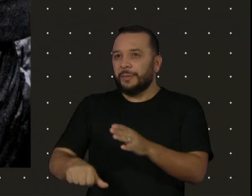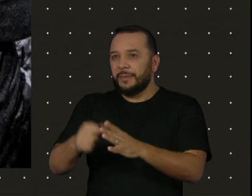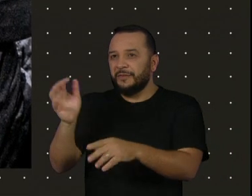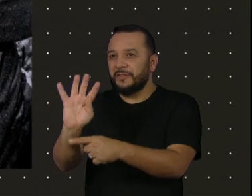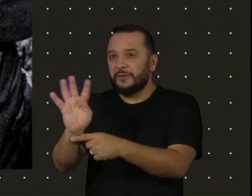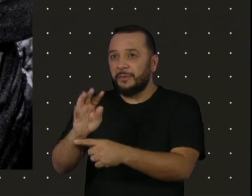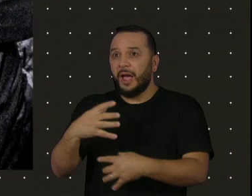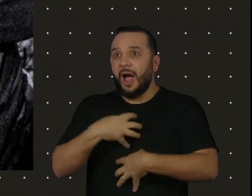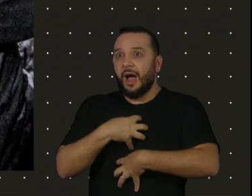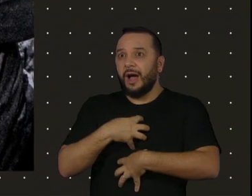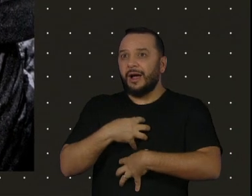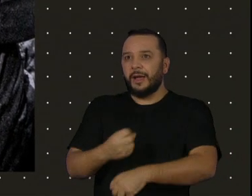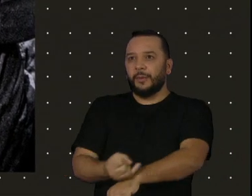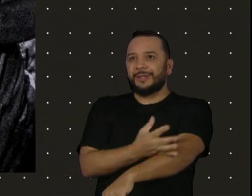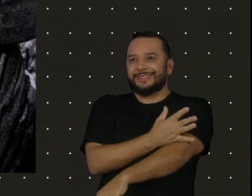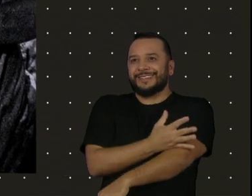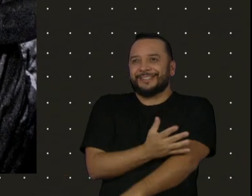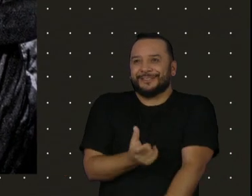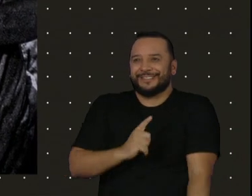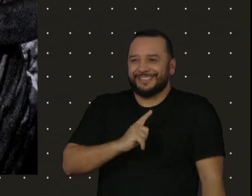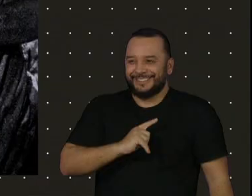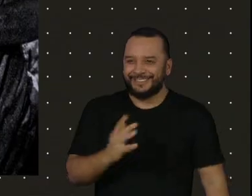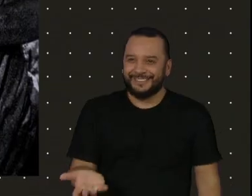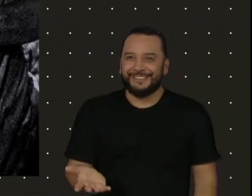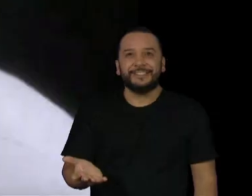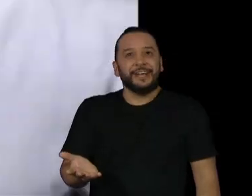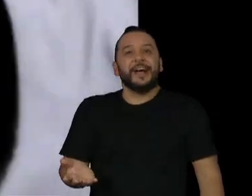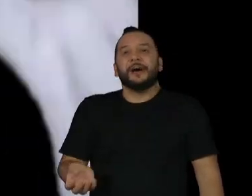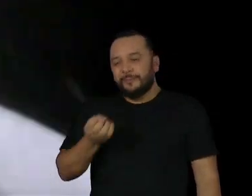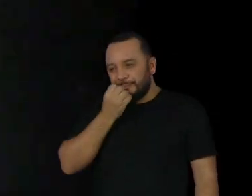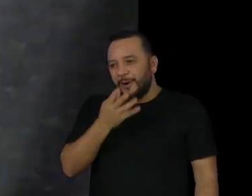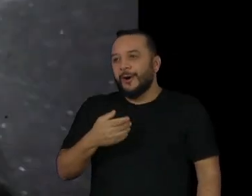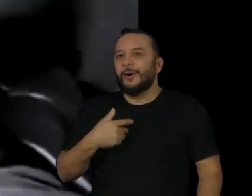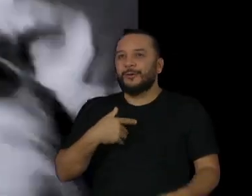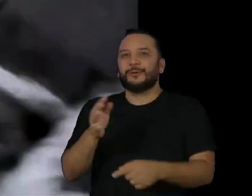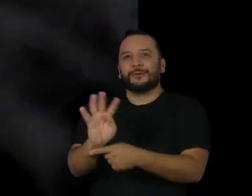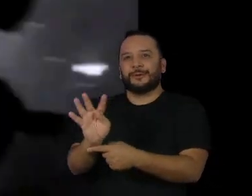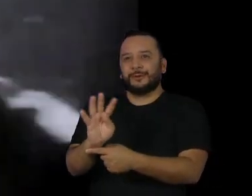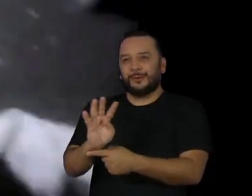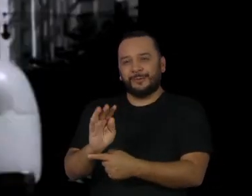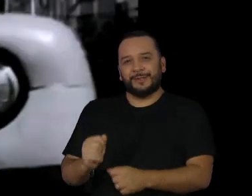que revela que valeu a pena fazer aquele filme.